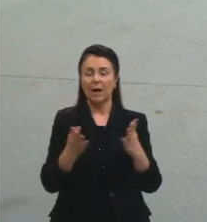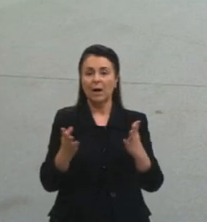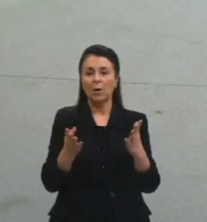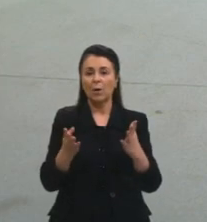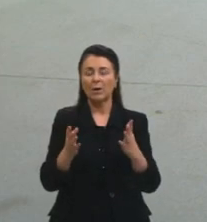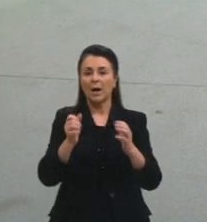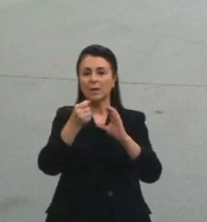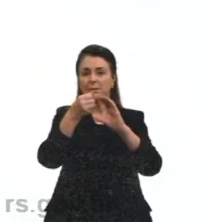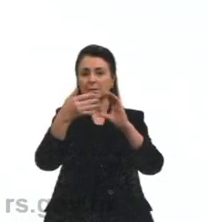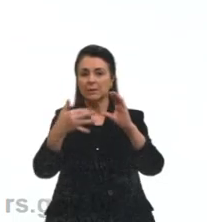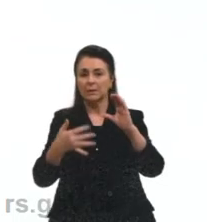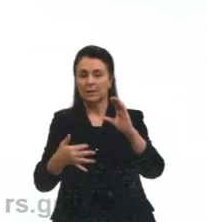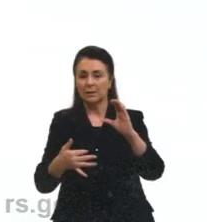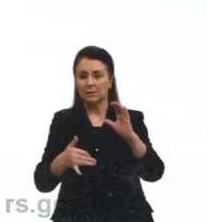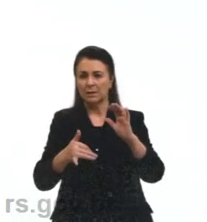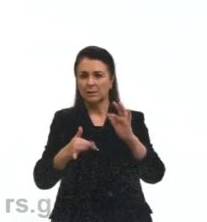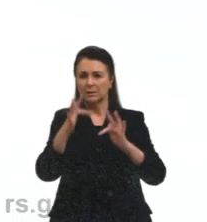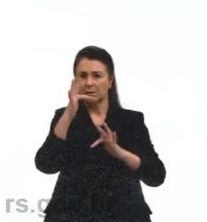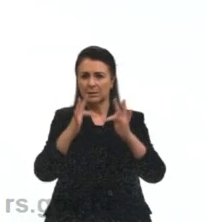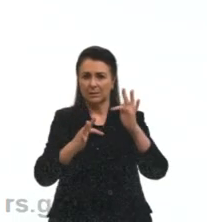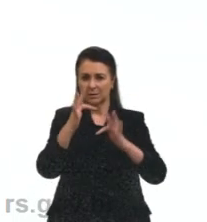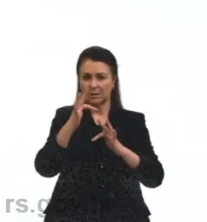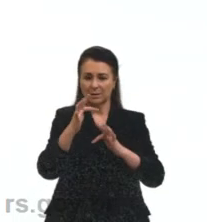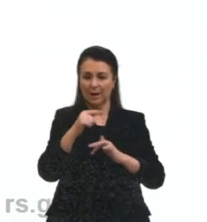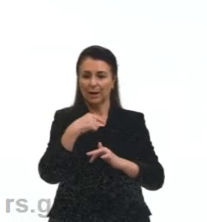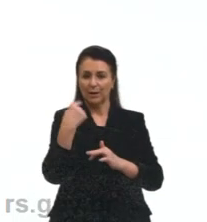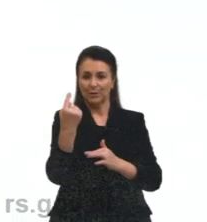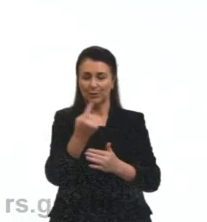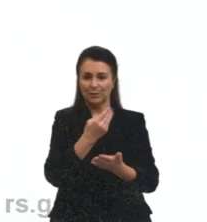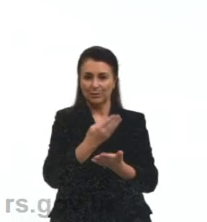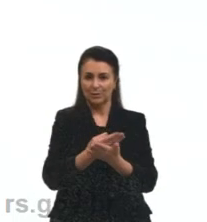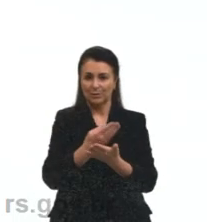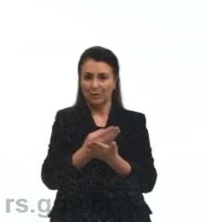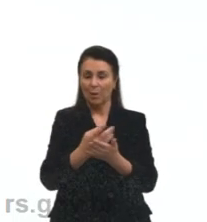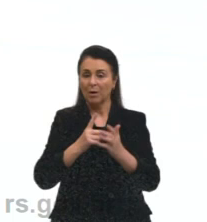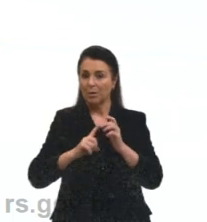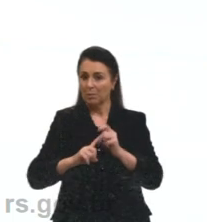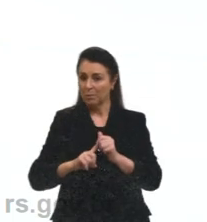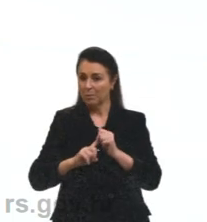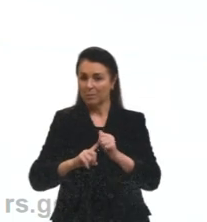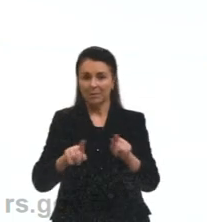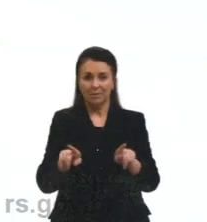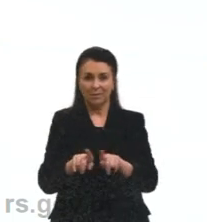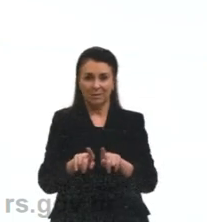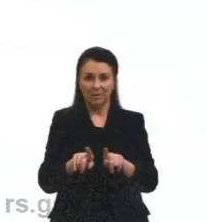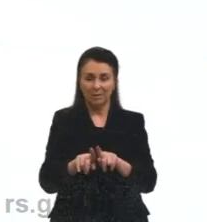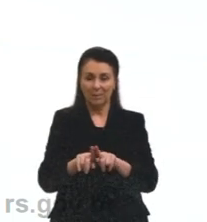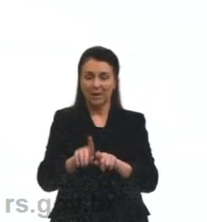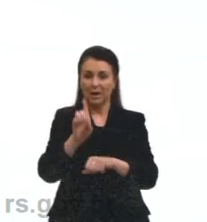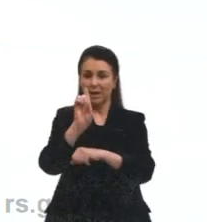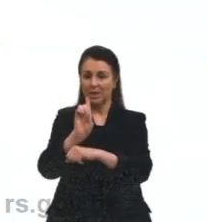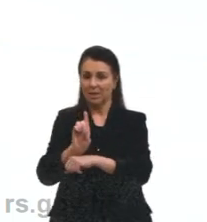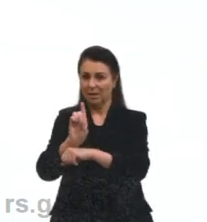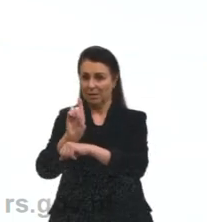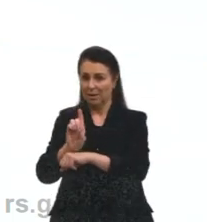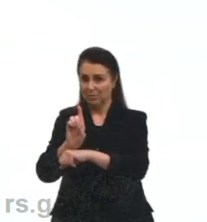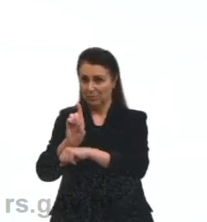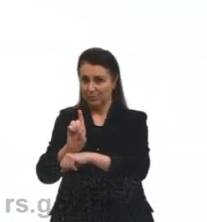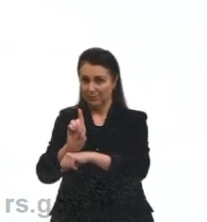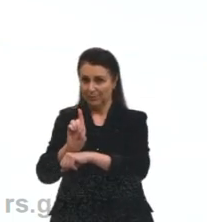físicas que nós vamos estudar são as principais também tá é a densidade absoluta